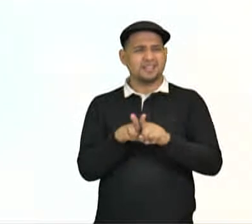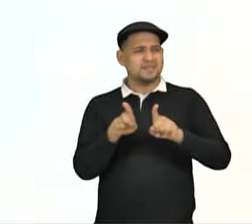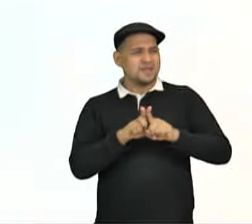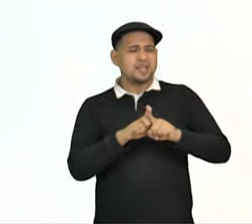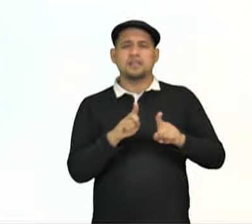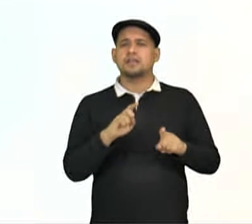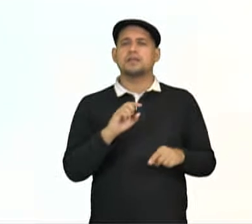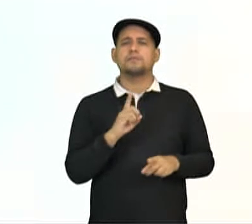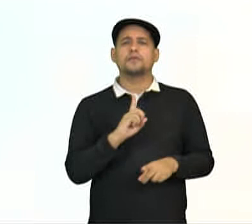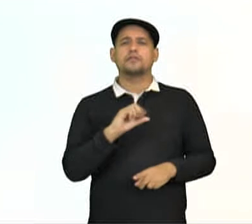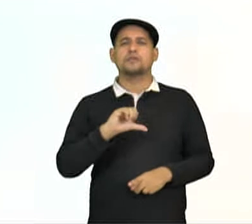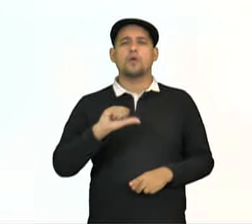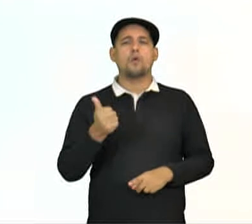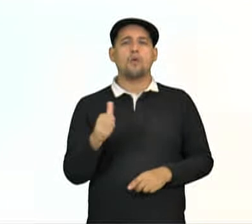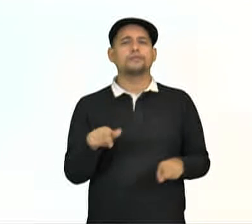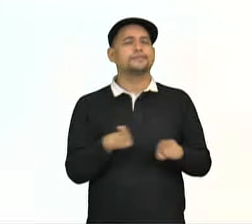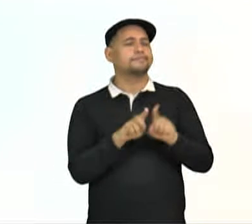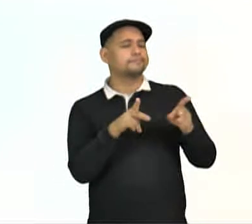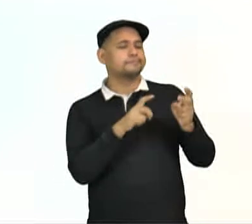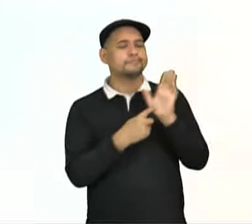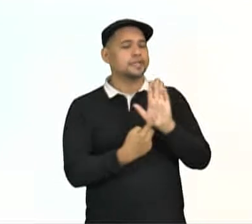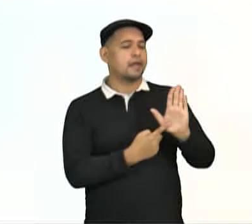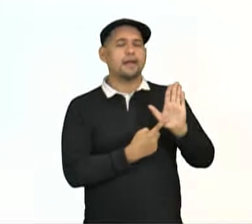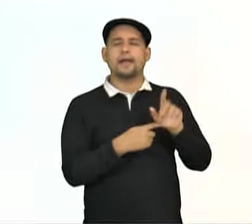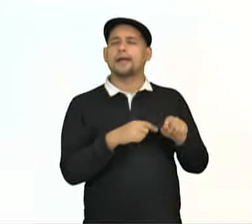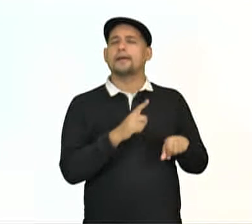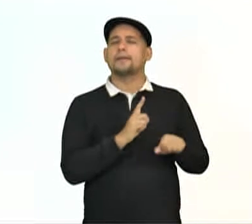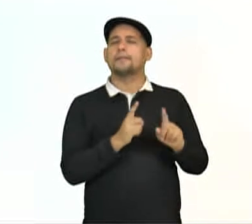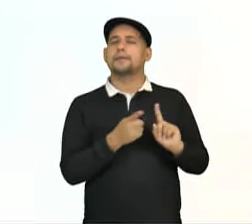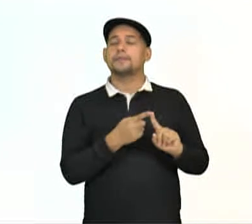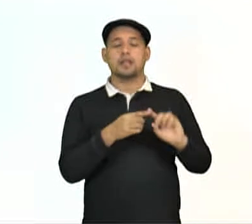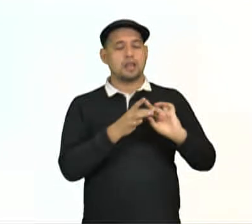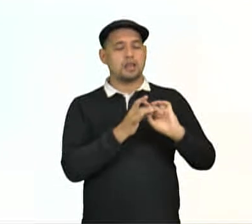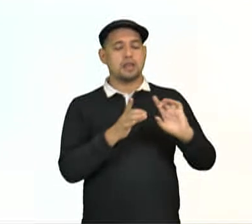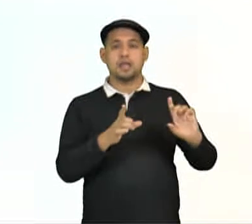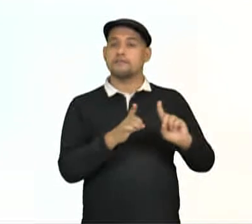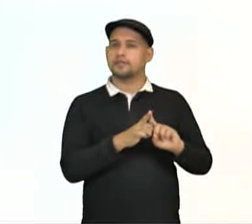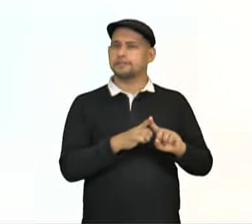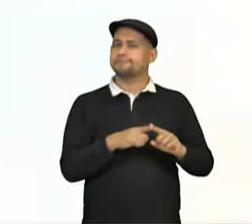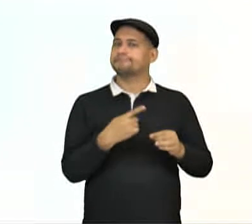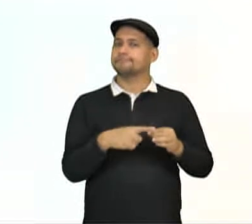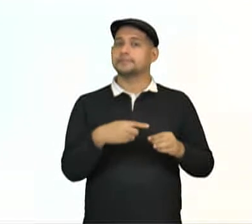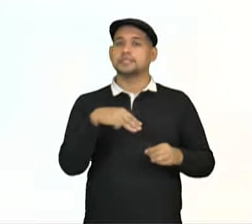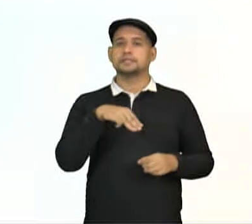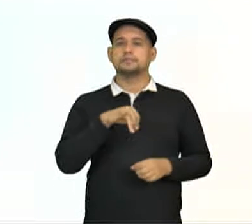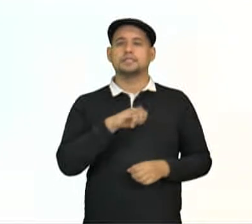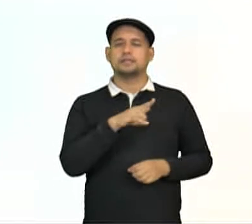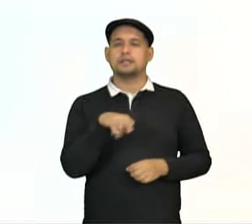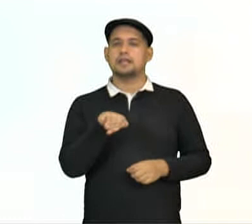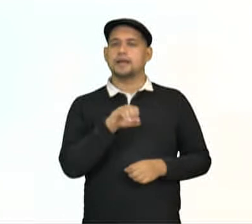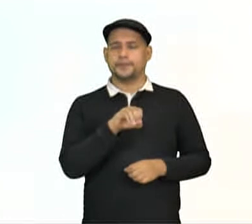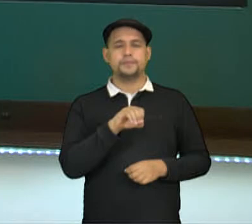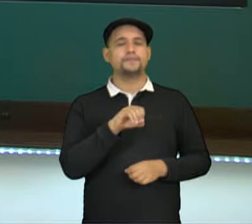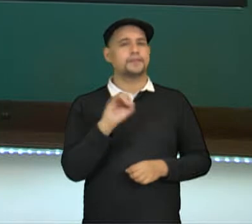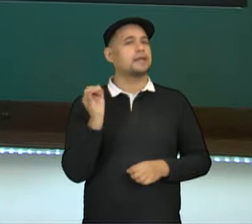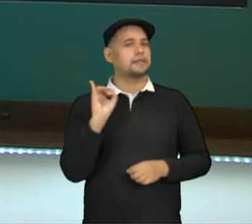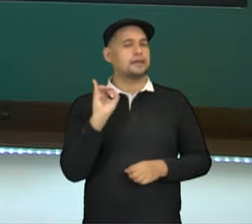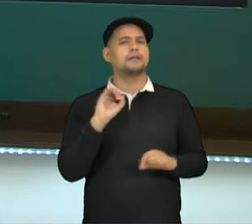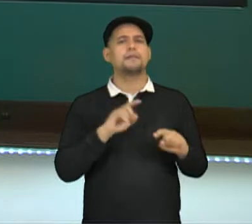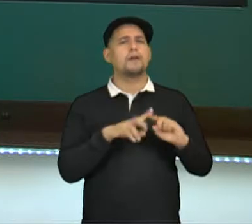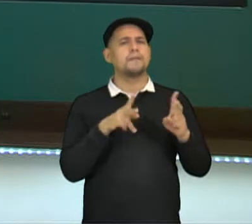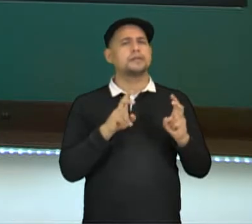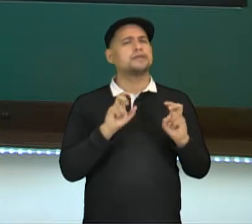Em 1911 fizeram sua primeira aparição na primeira exposição Libre, em Milão. É uma obra de Calá chamada Cavaleiro do Apocalipse. Ou